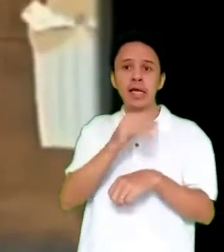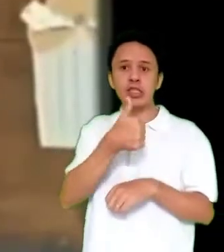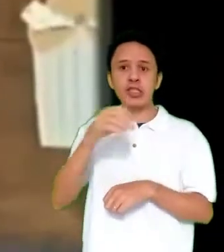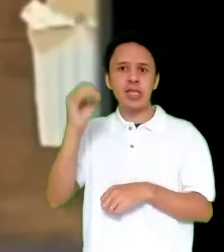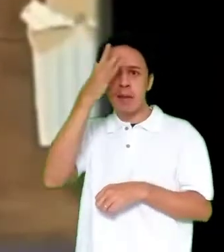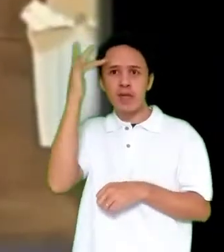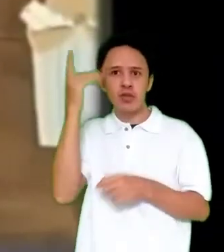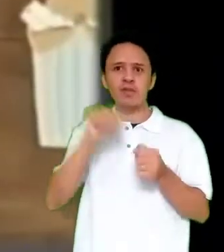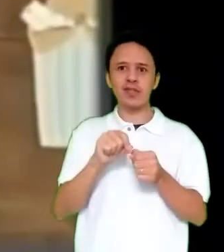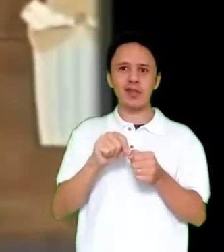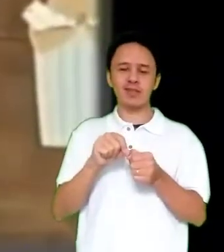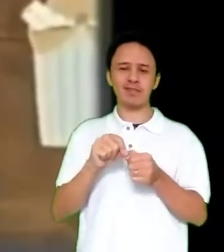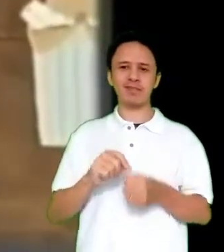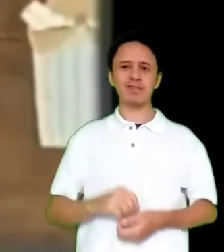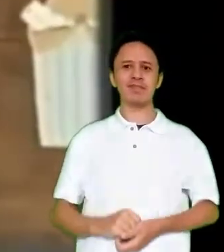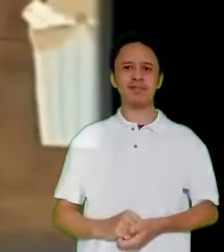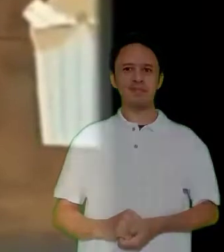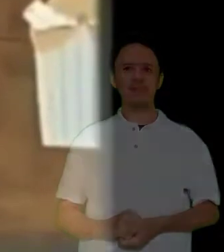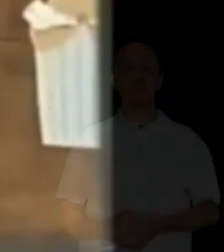de 100 homens.